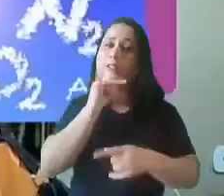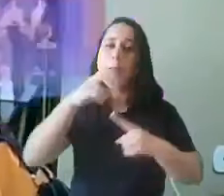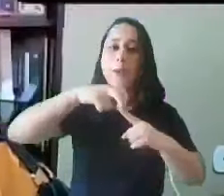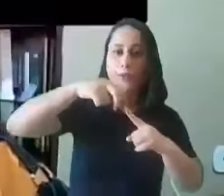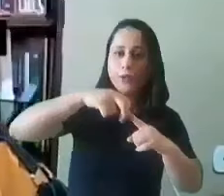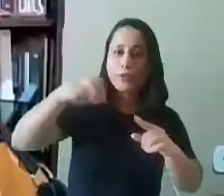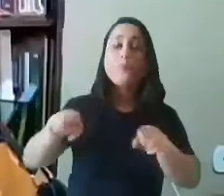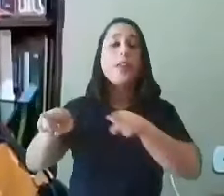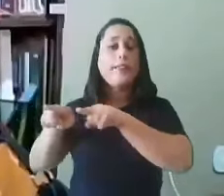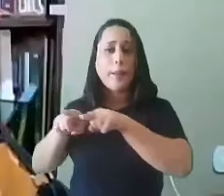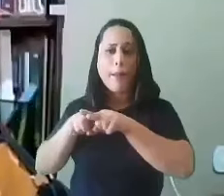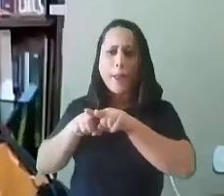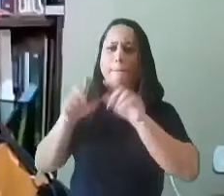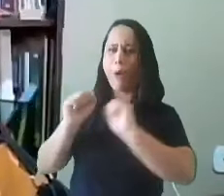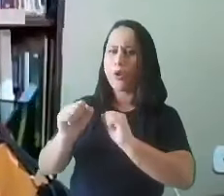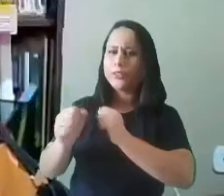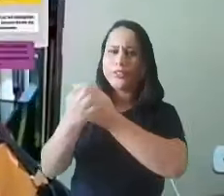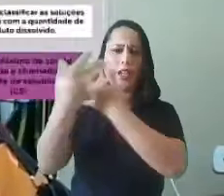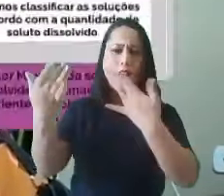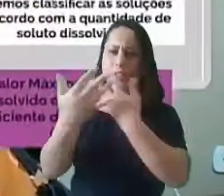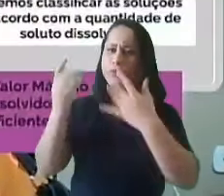gasosas, como por exemplo o ar.